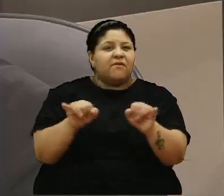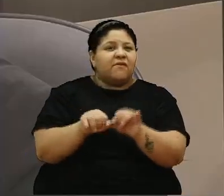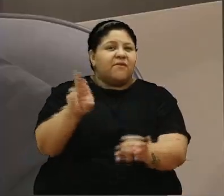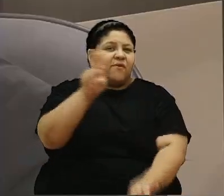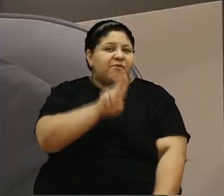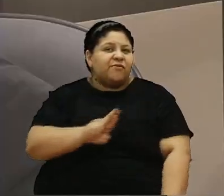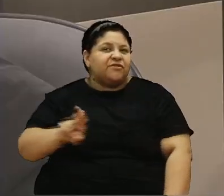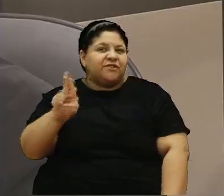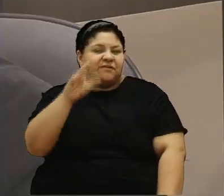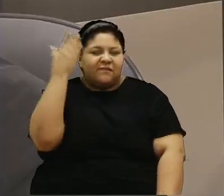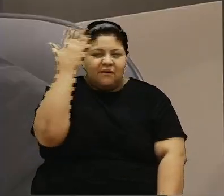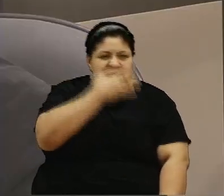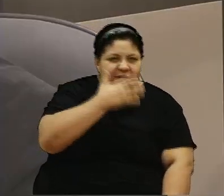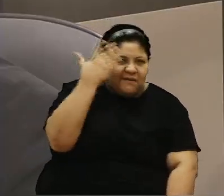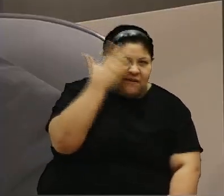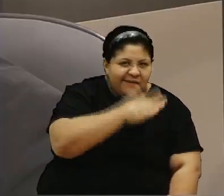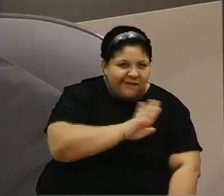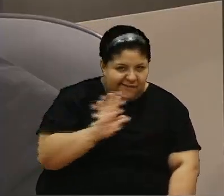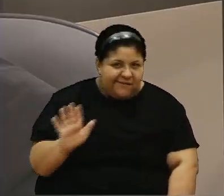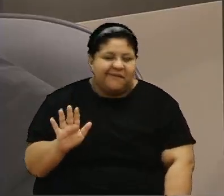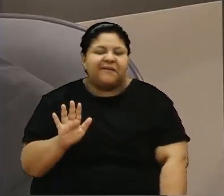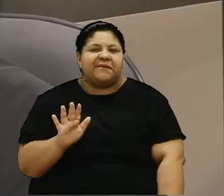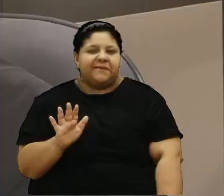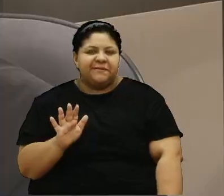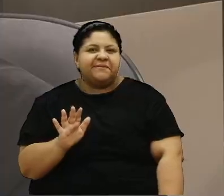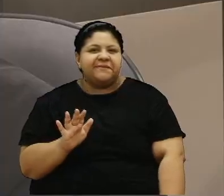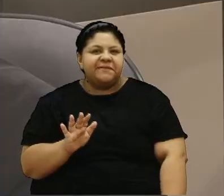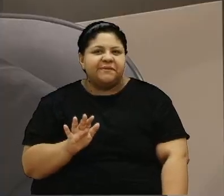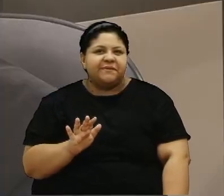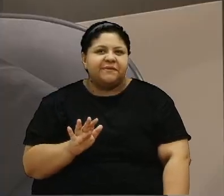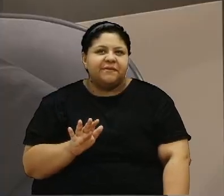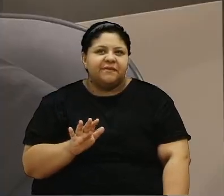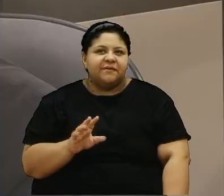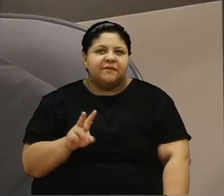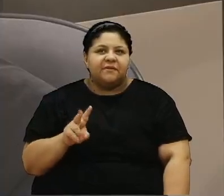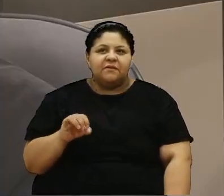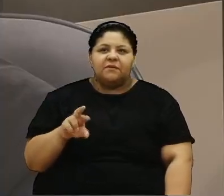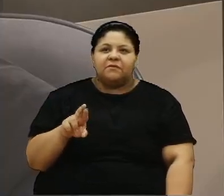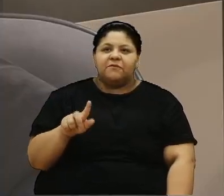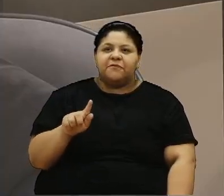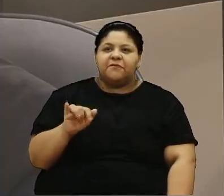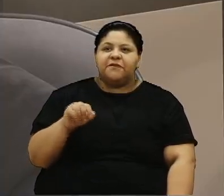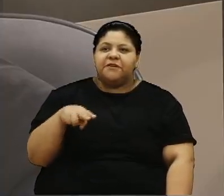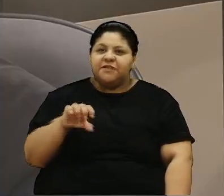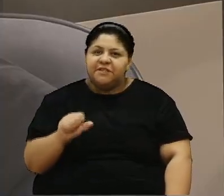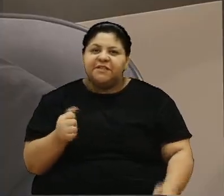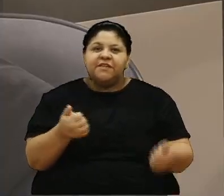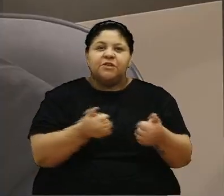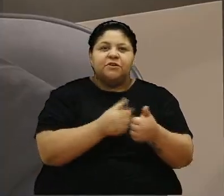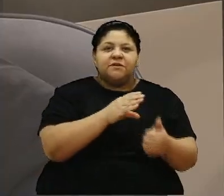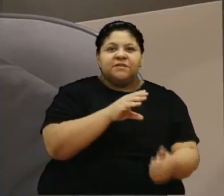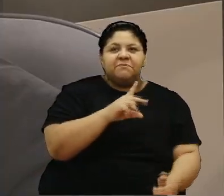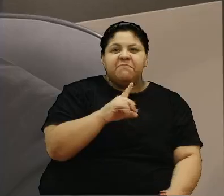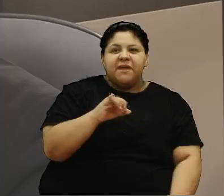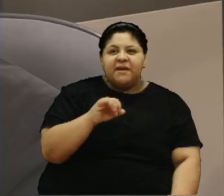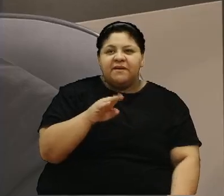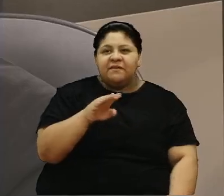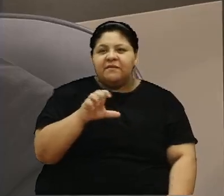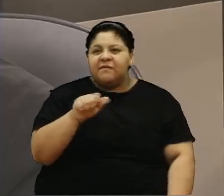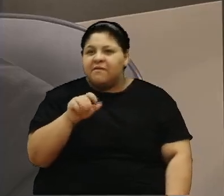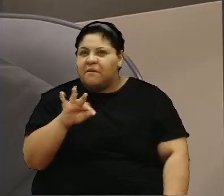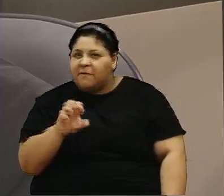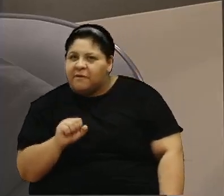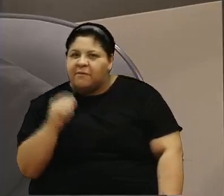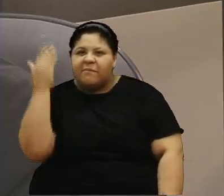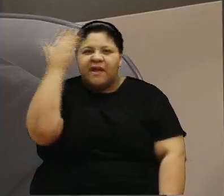de fumaça, eles decidiram, né, levar a Virgínia, né, ontem para a CPI das Bets, anteontem, né, para dar aquela cortina